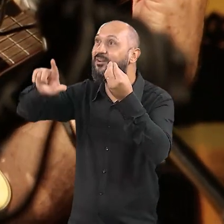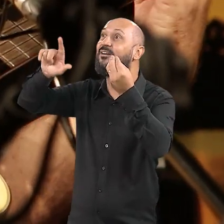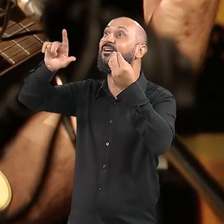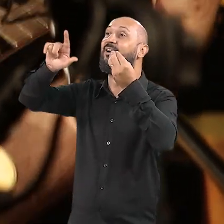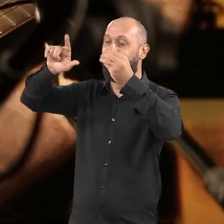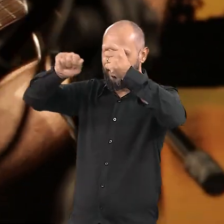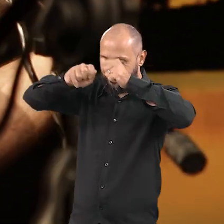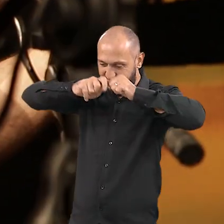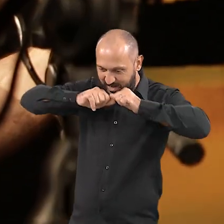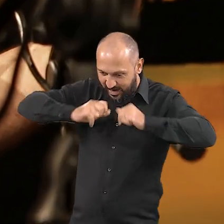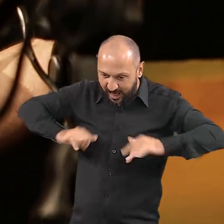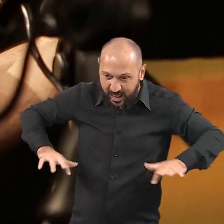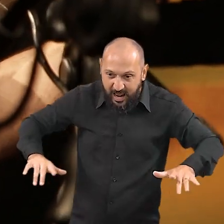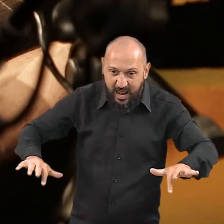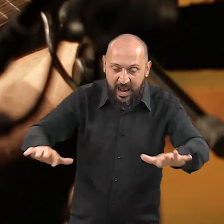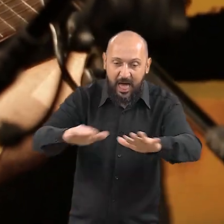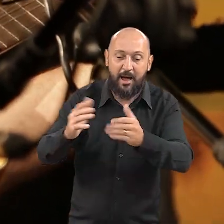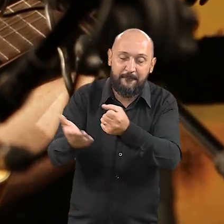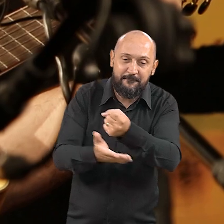do chão.